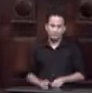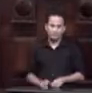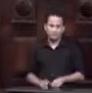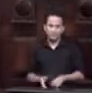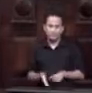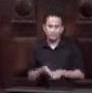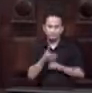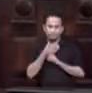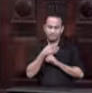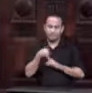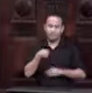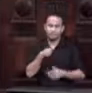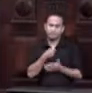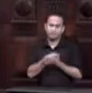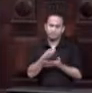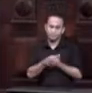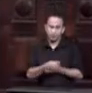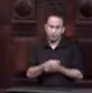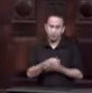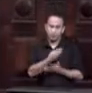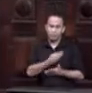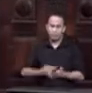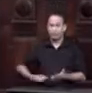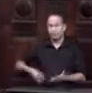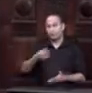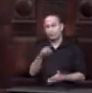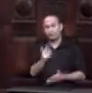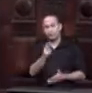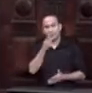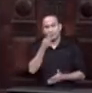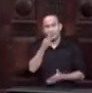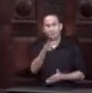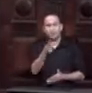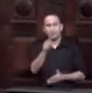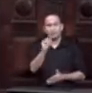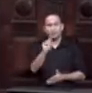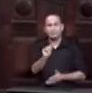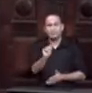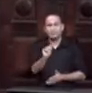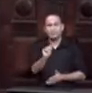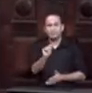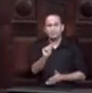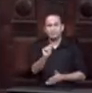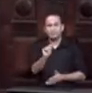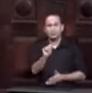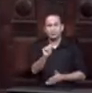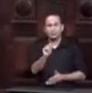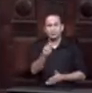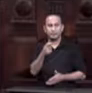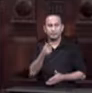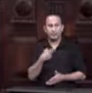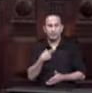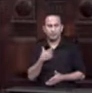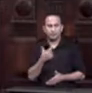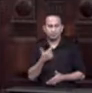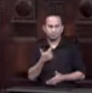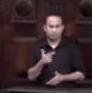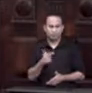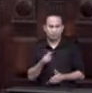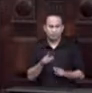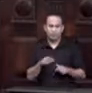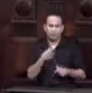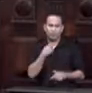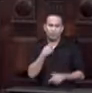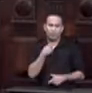defendendo as exigências do governo federal e dizendo que quem empresta pode exigir. Exatamente